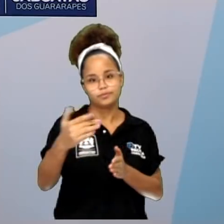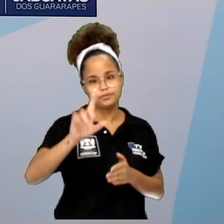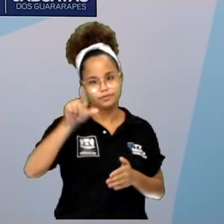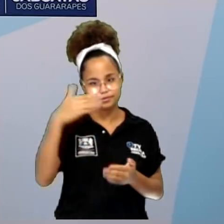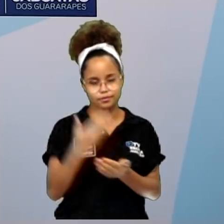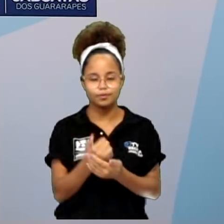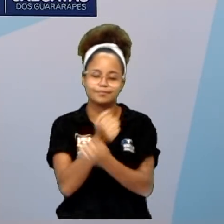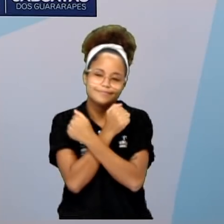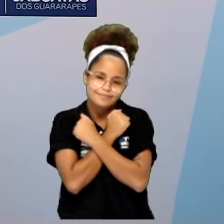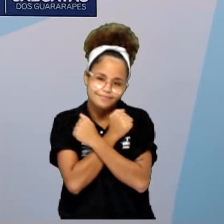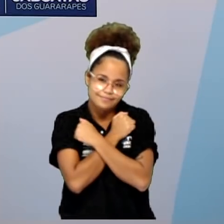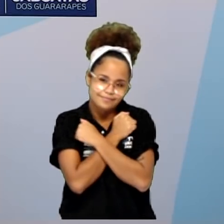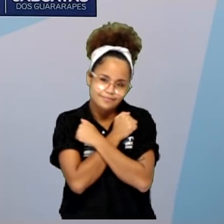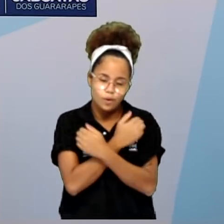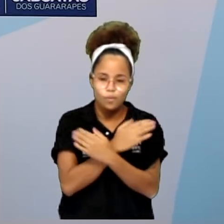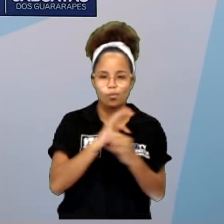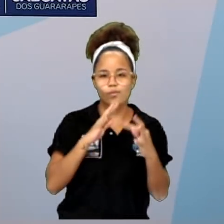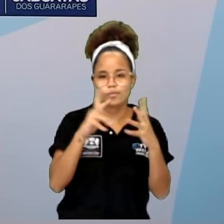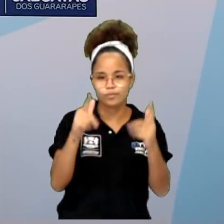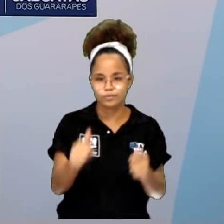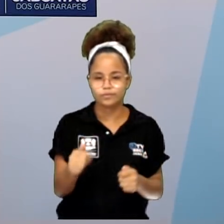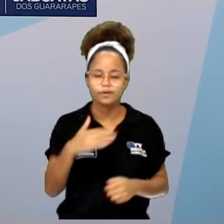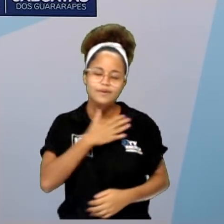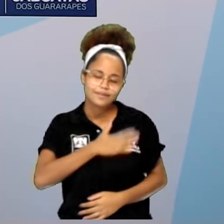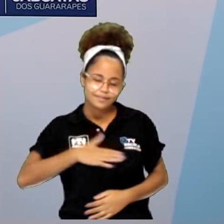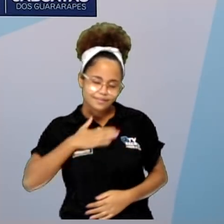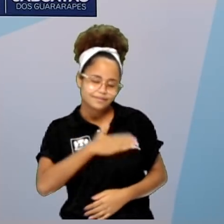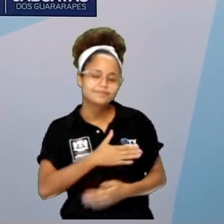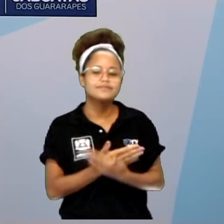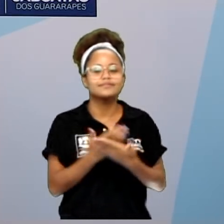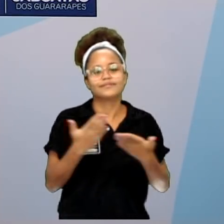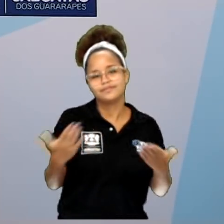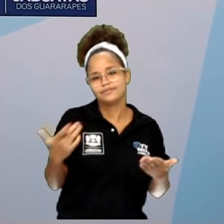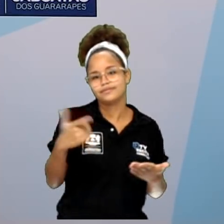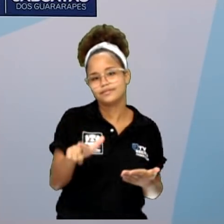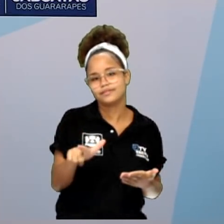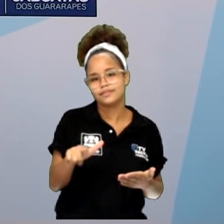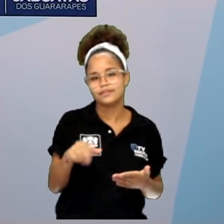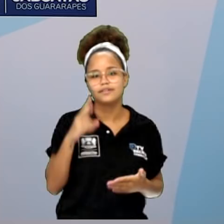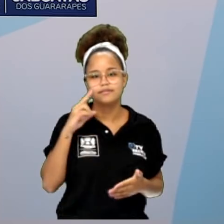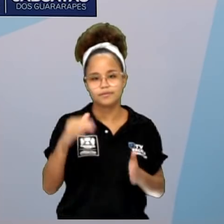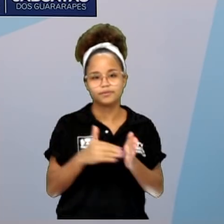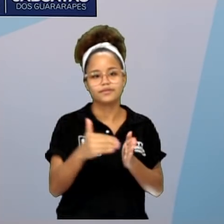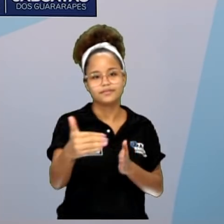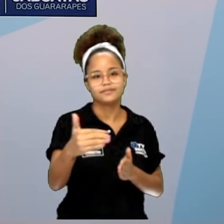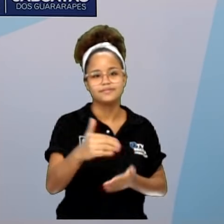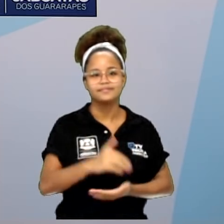Um grande abraço a todos. Foi um prazer estar com vocês mais uma vez e a gente se vê por aí.